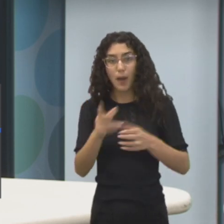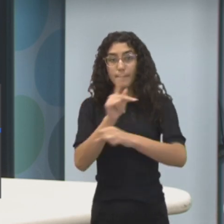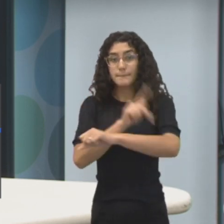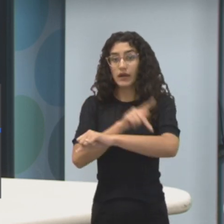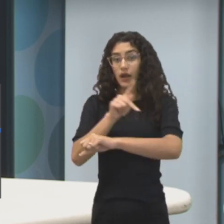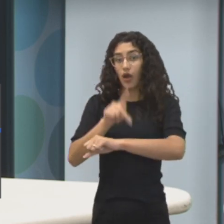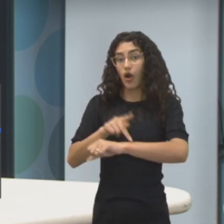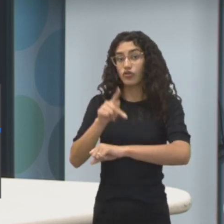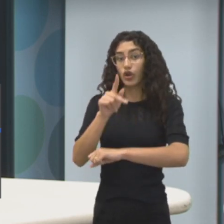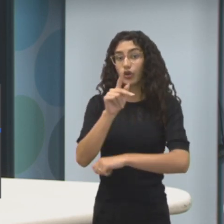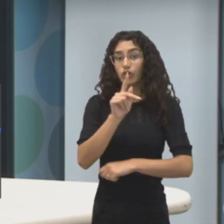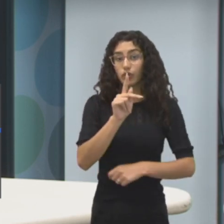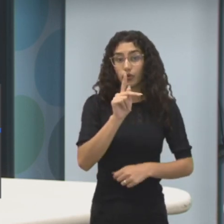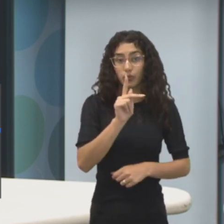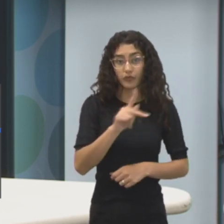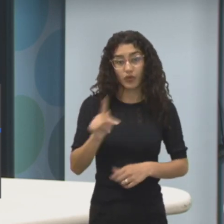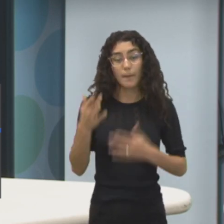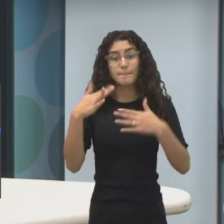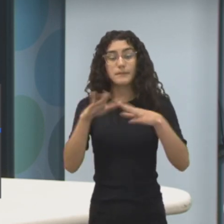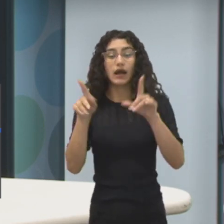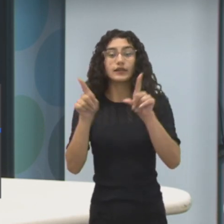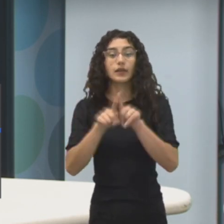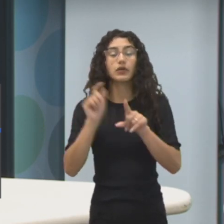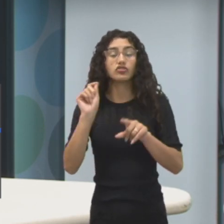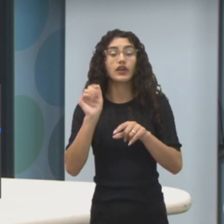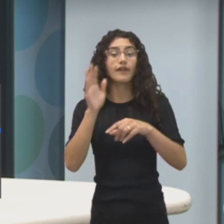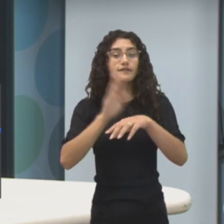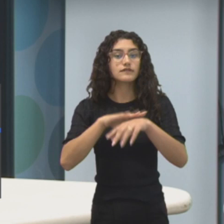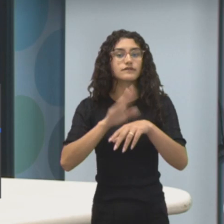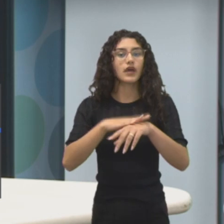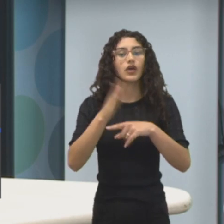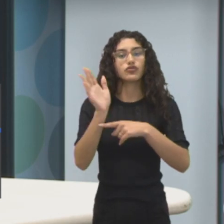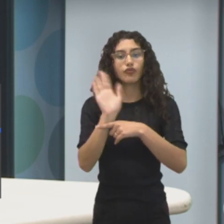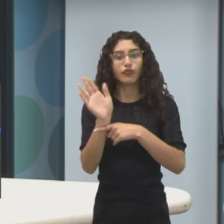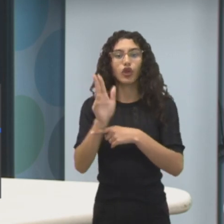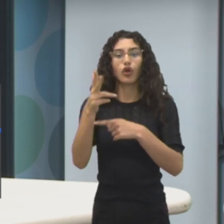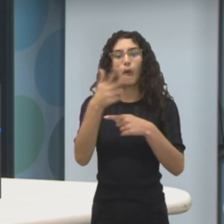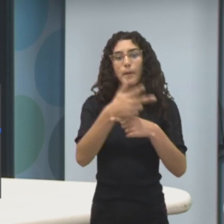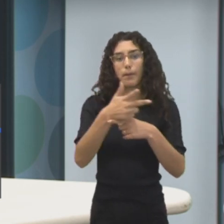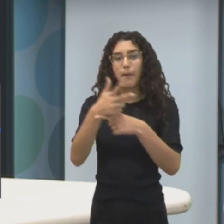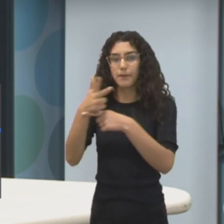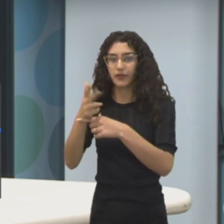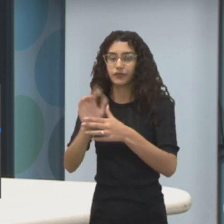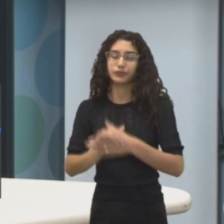do professor, mas também de quem produziu o vídeo. E aí a gente tem um